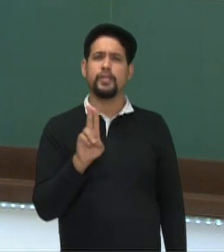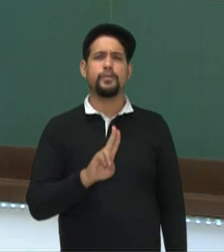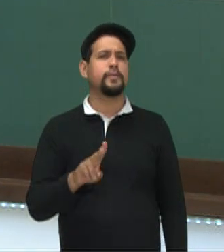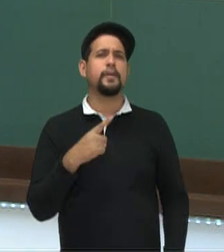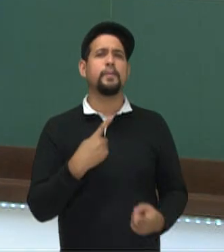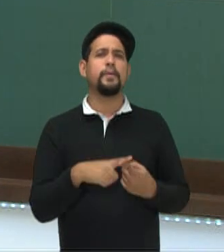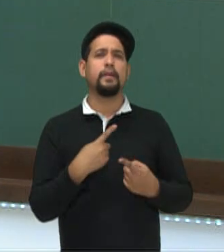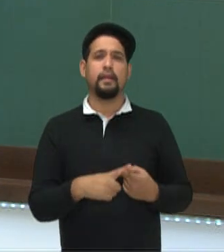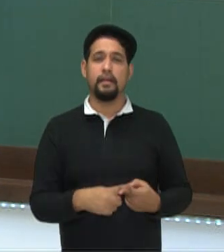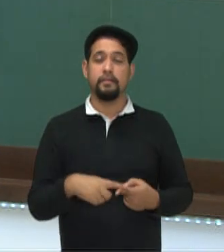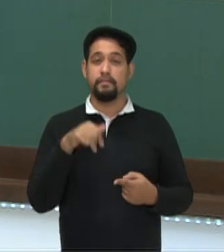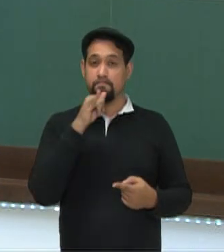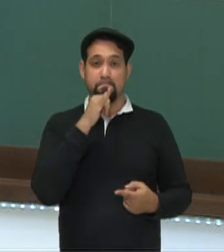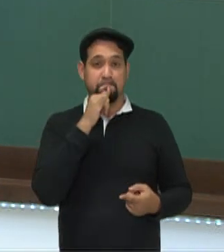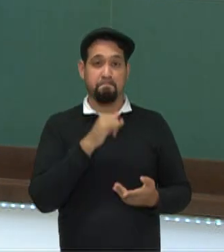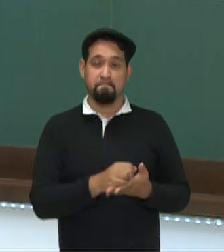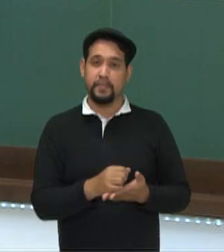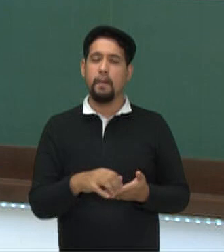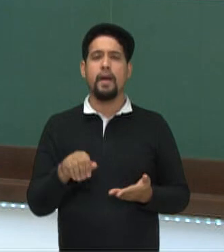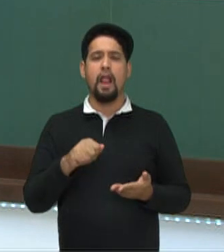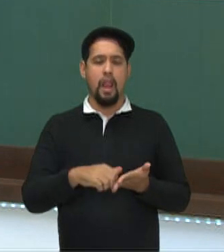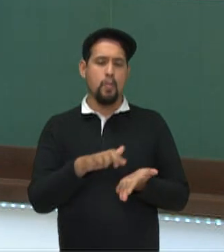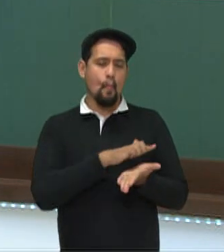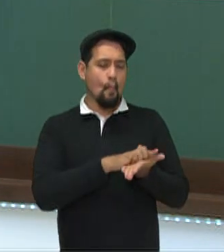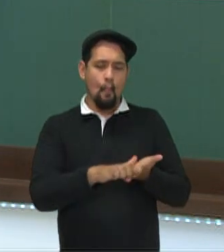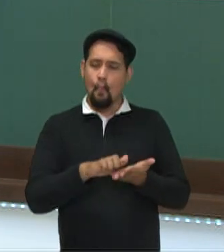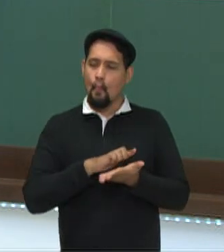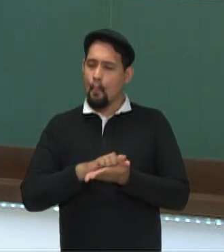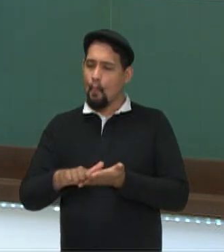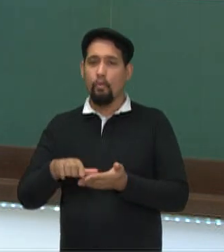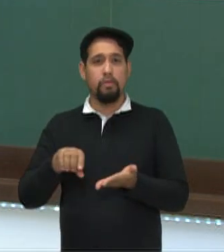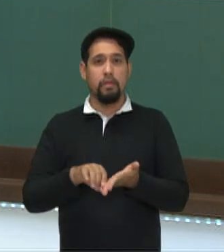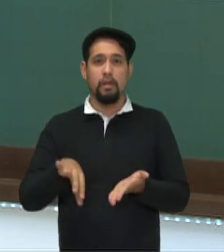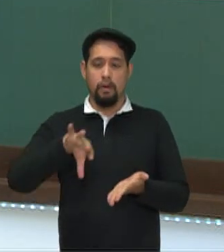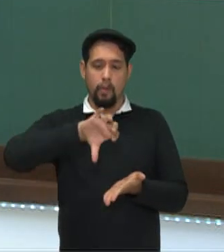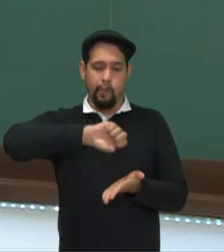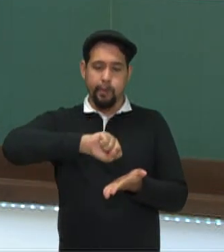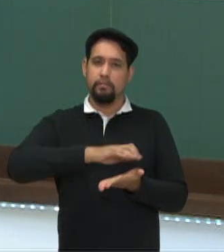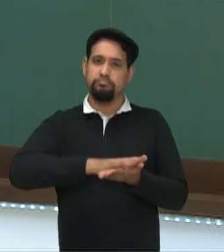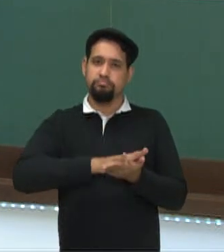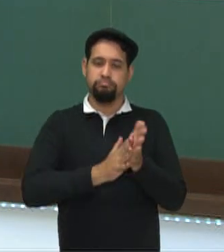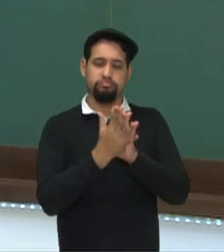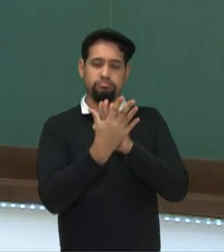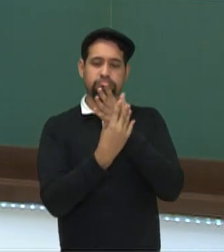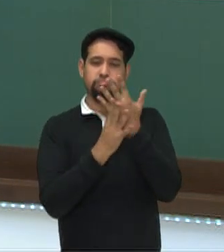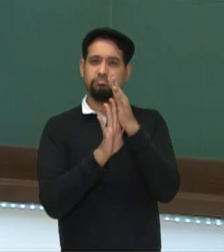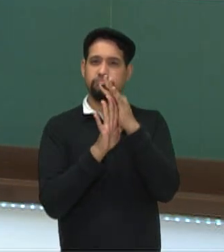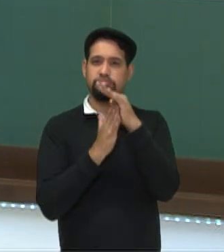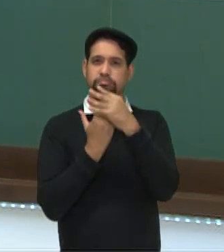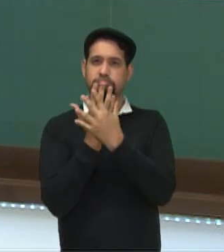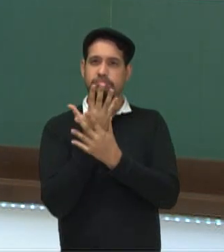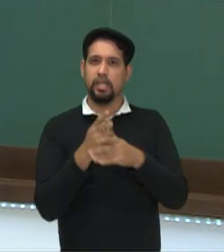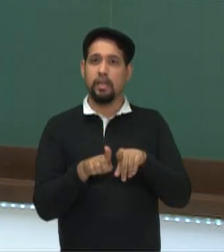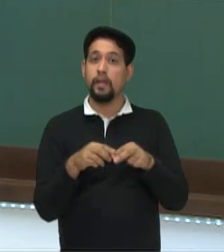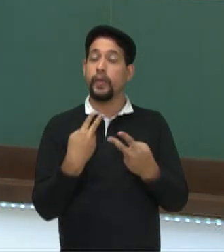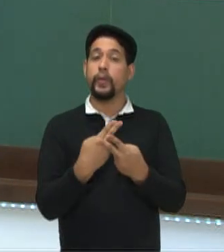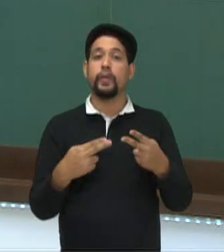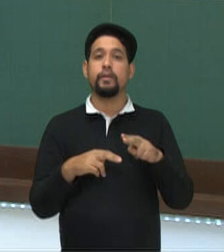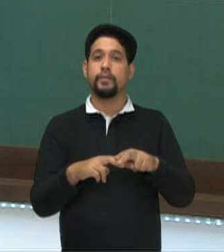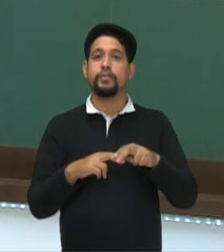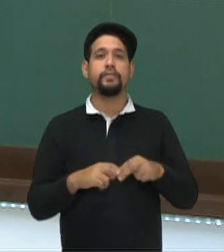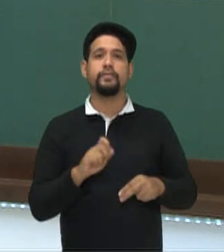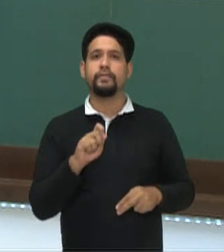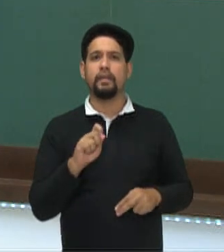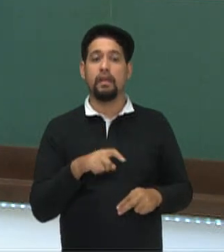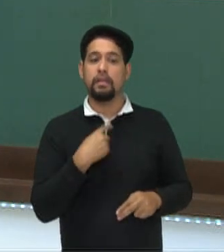para poder higienizar, esterilizar as nossas mãos e objetos em virtude